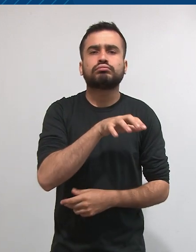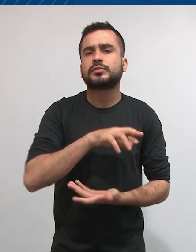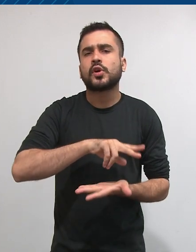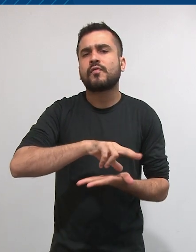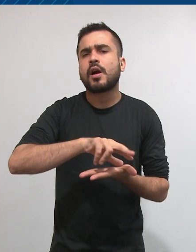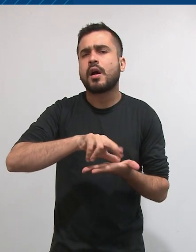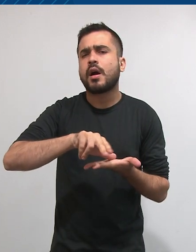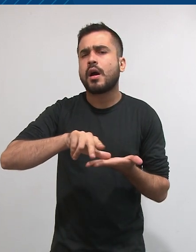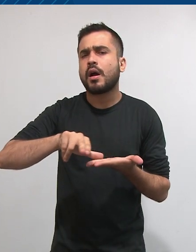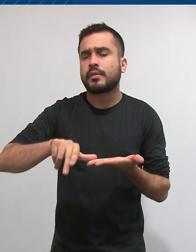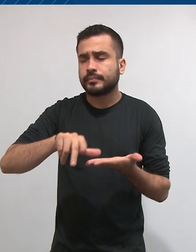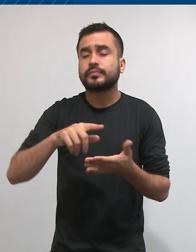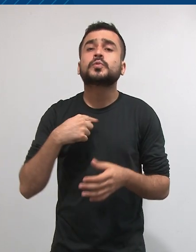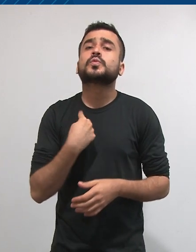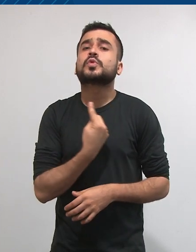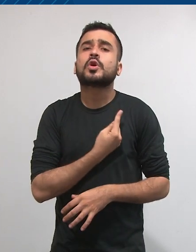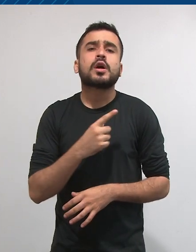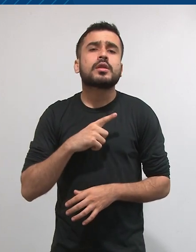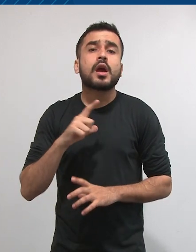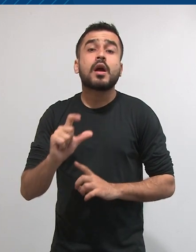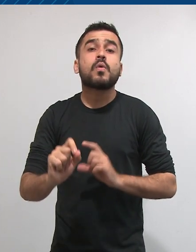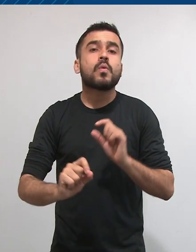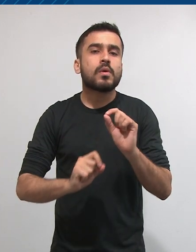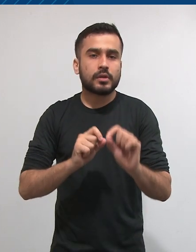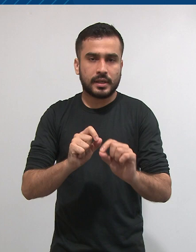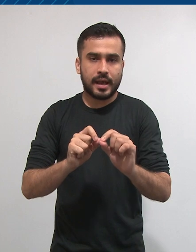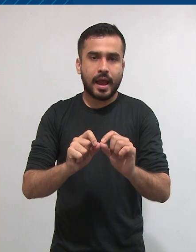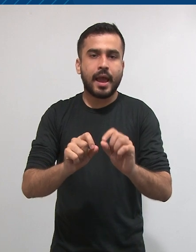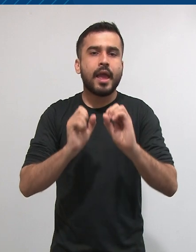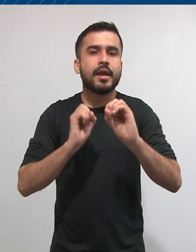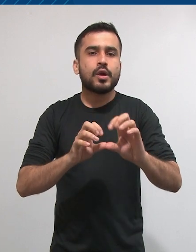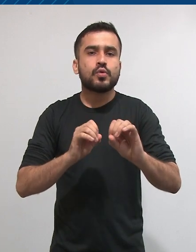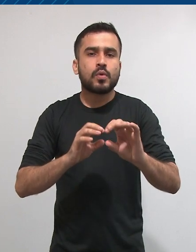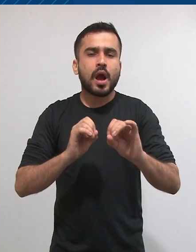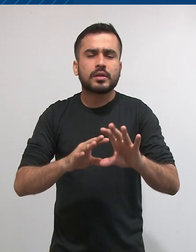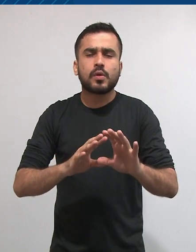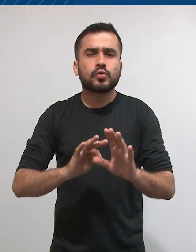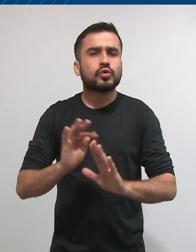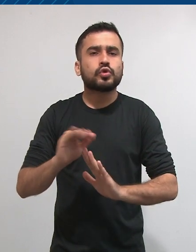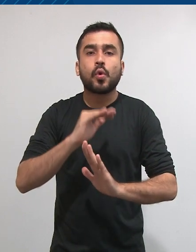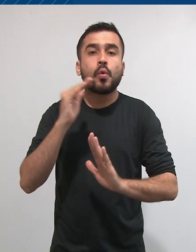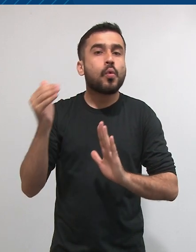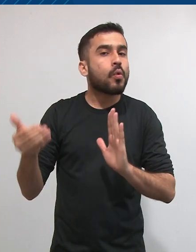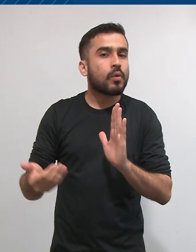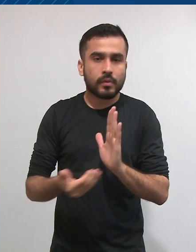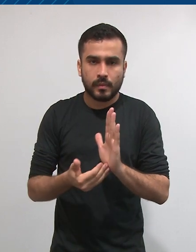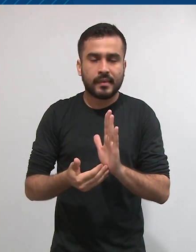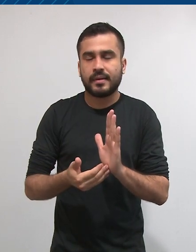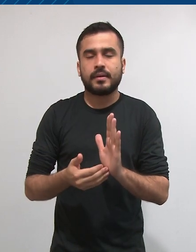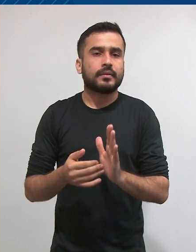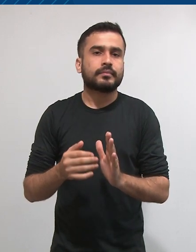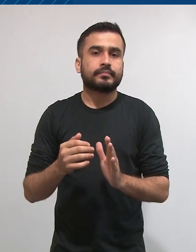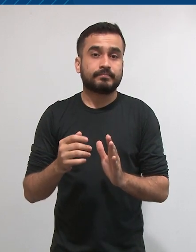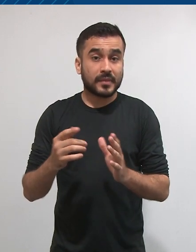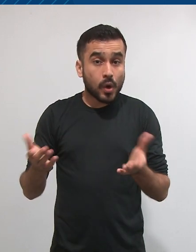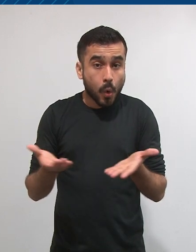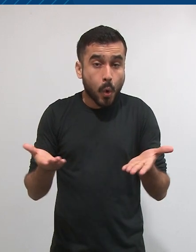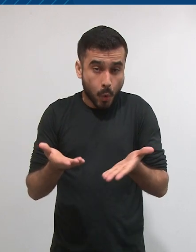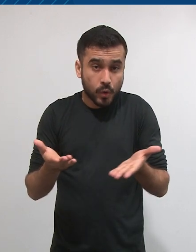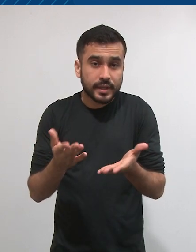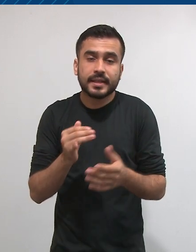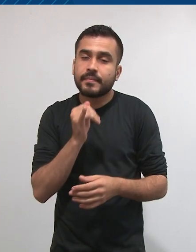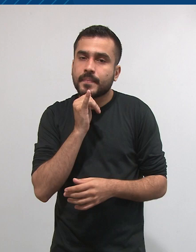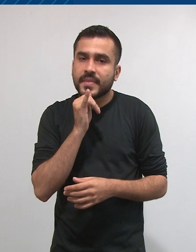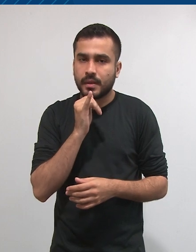várias dimensões, o que nós temos aí? Nós temos a educação integral. Quando nós falamos em educação integral na